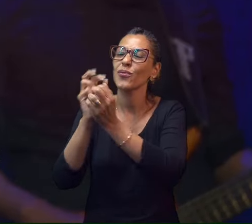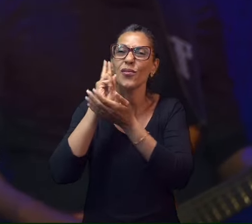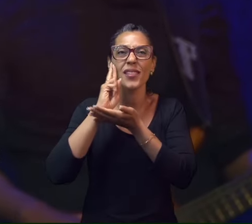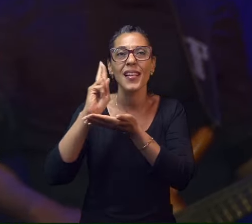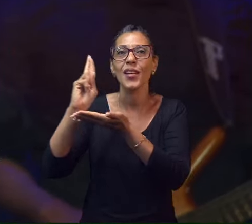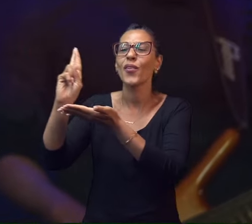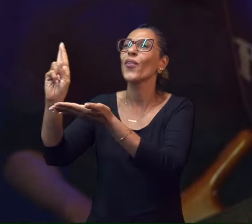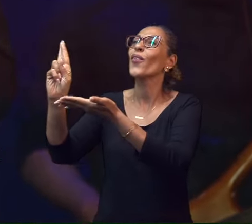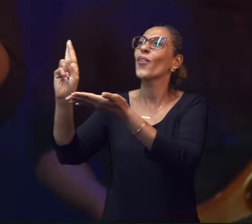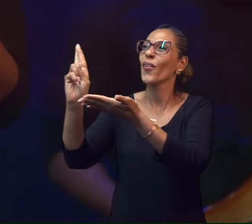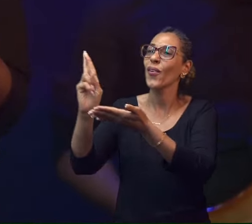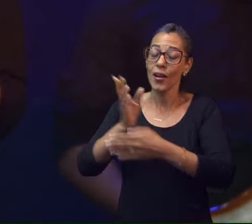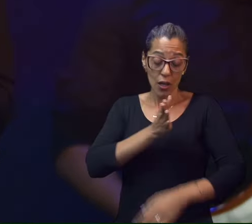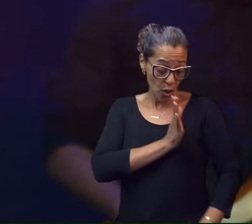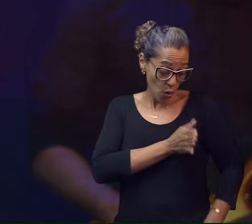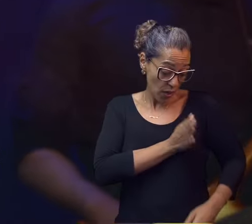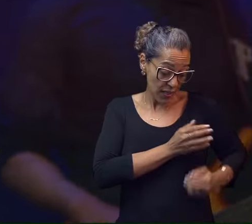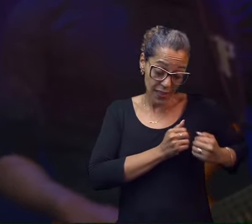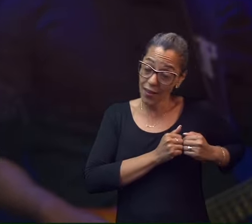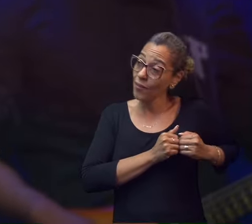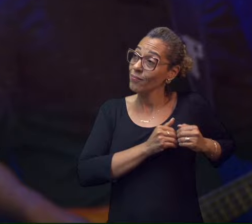meu coração